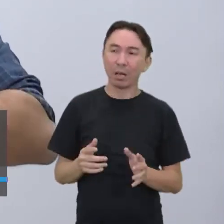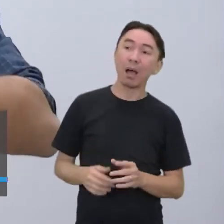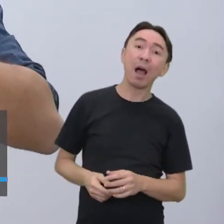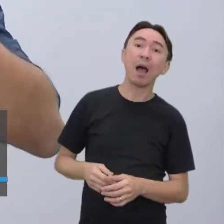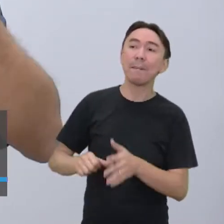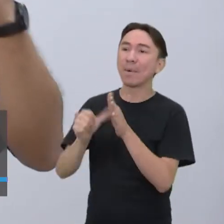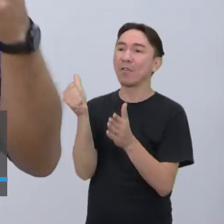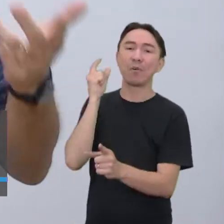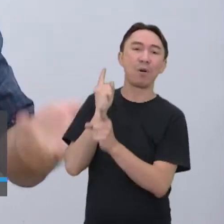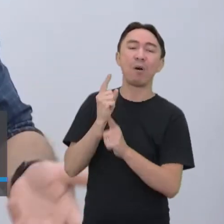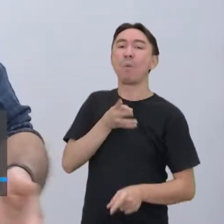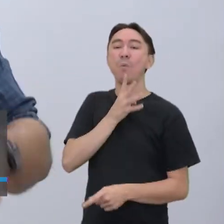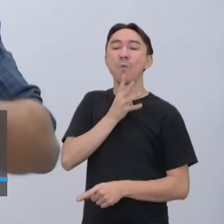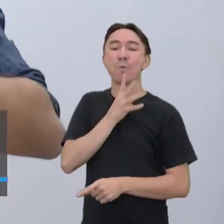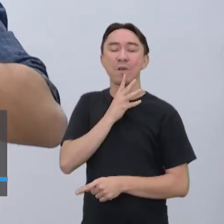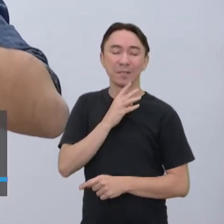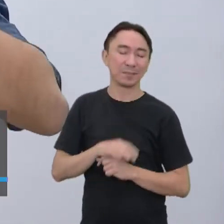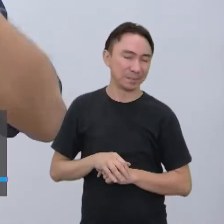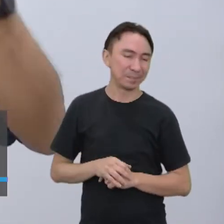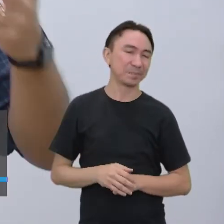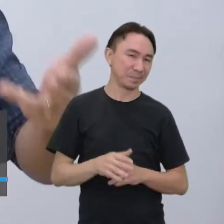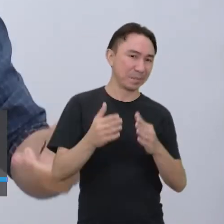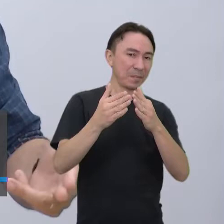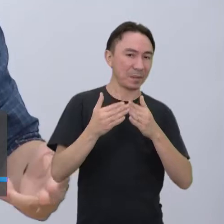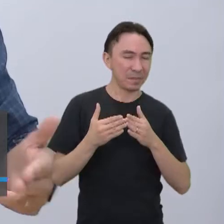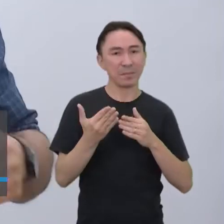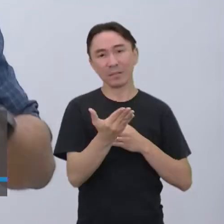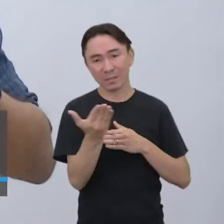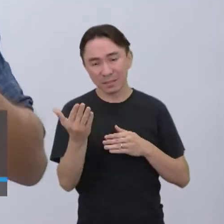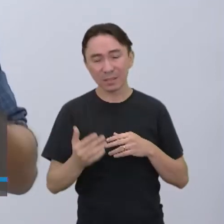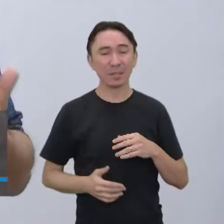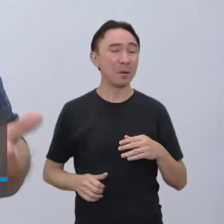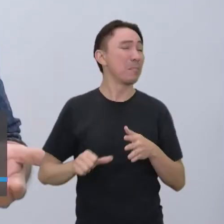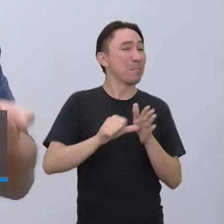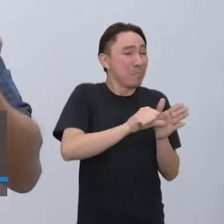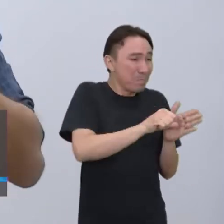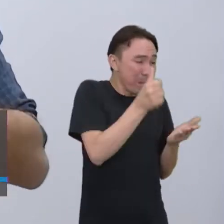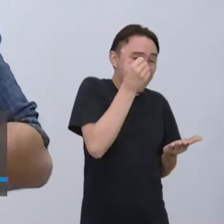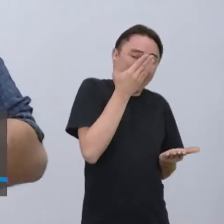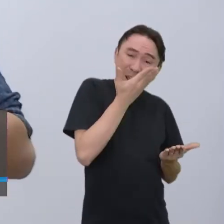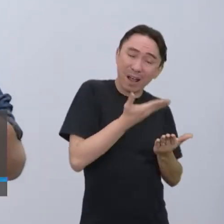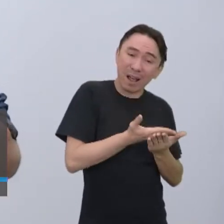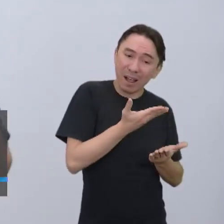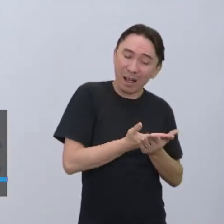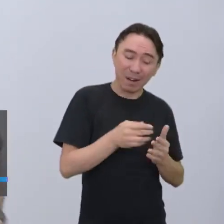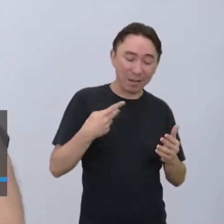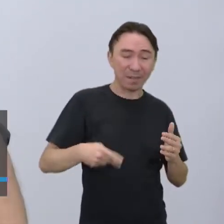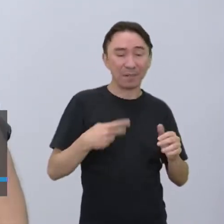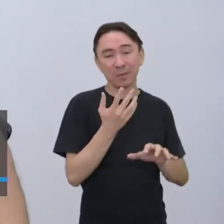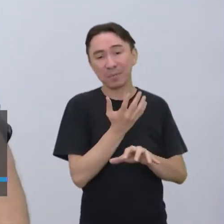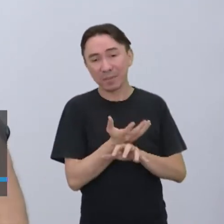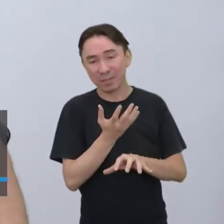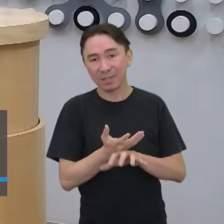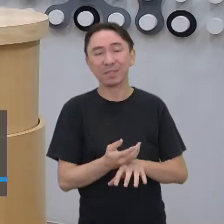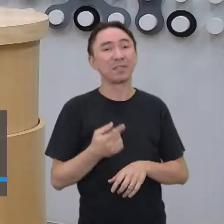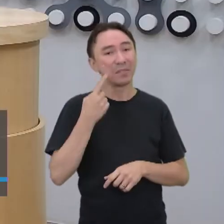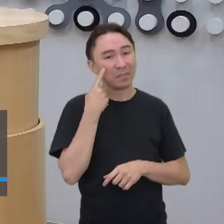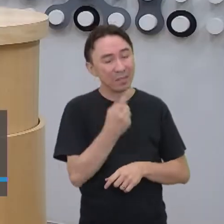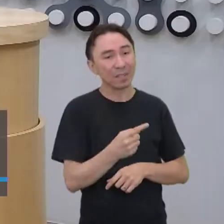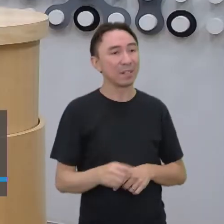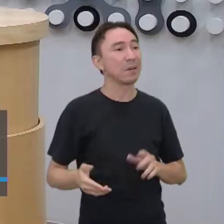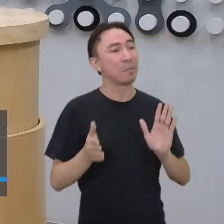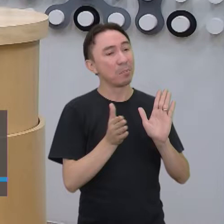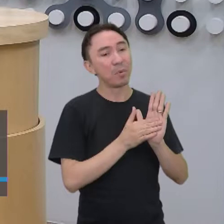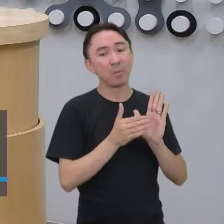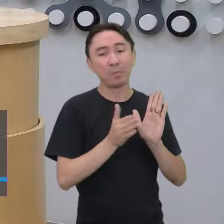primeira aula do produção jornalística, na primeira aula de inclusão nos esportes, na primeira aula e perceba qual é a proposta de cada um. Exato. Nesse nosso, o que aconteceu, professora?